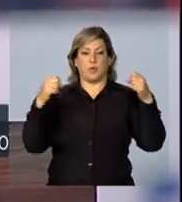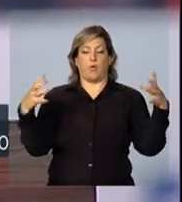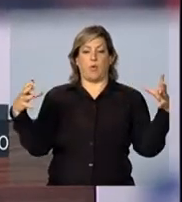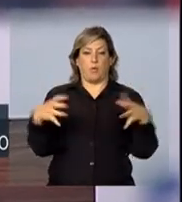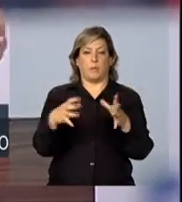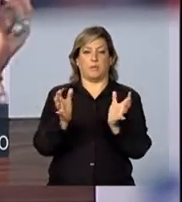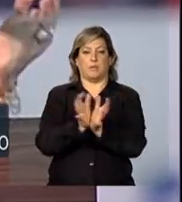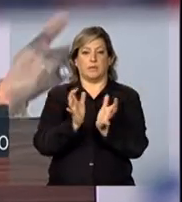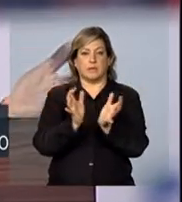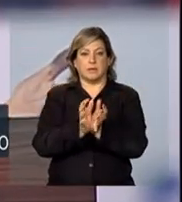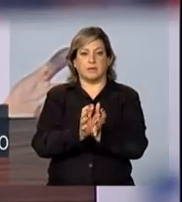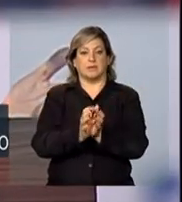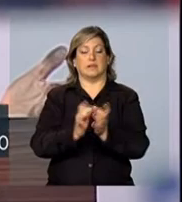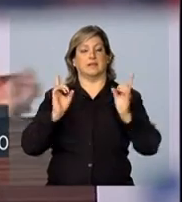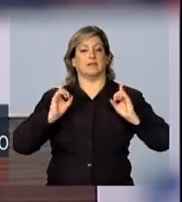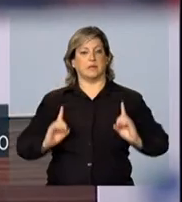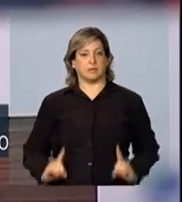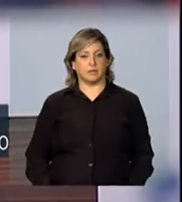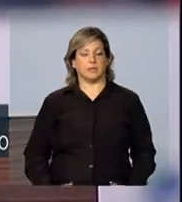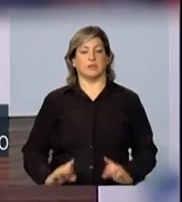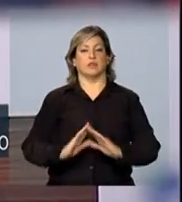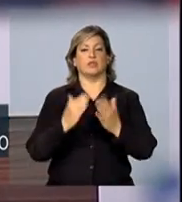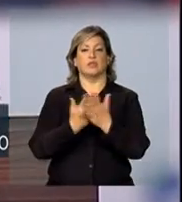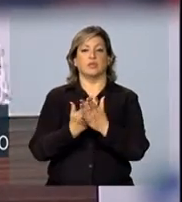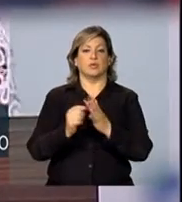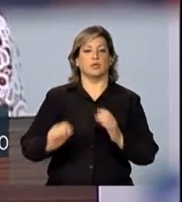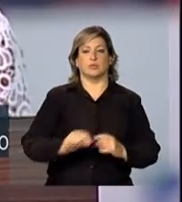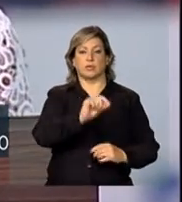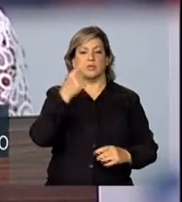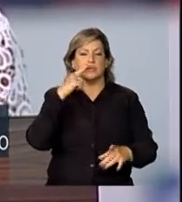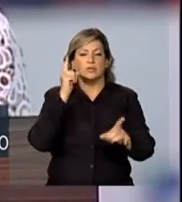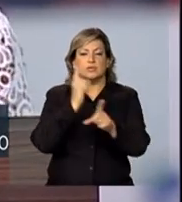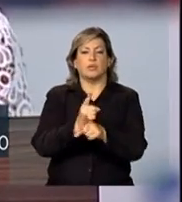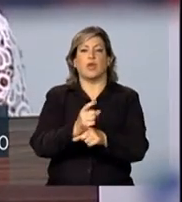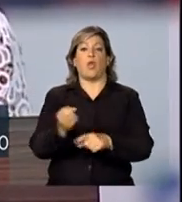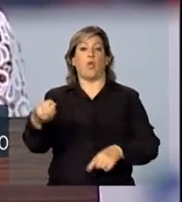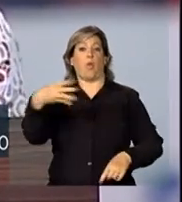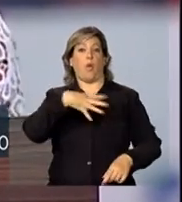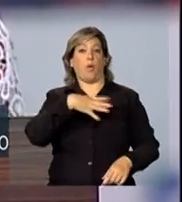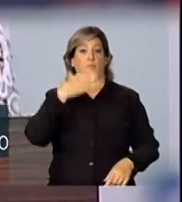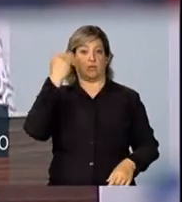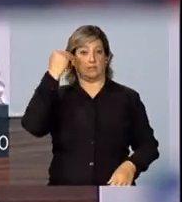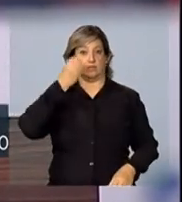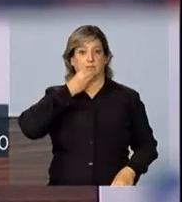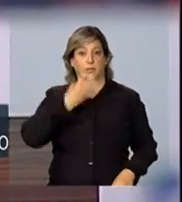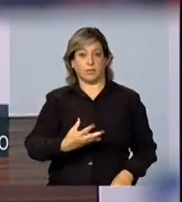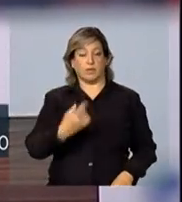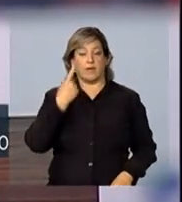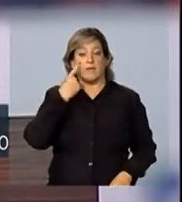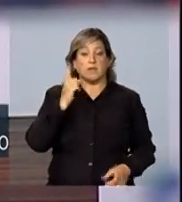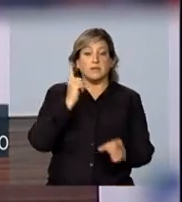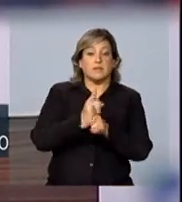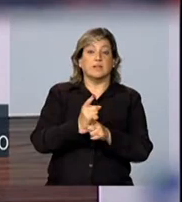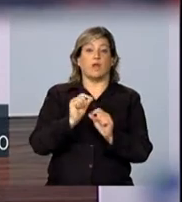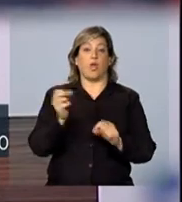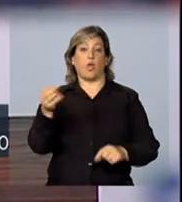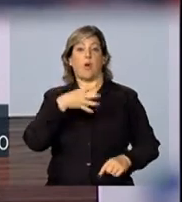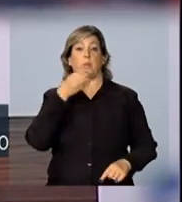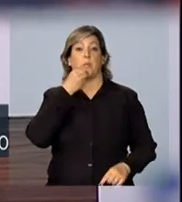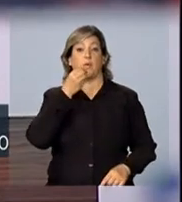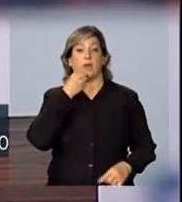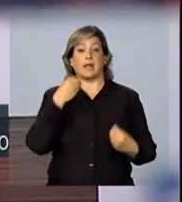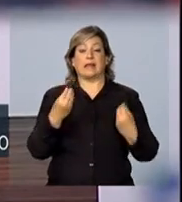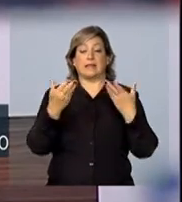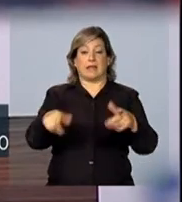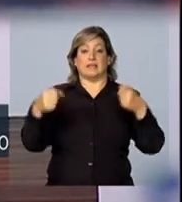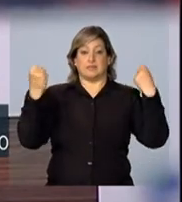comunitário por paradesporto escolar descobrindo novos talentos investigando novas oportunidades de